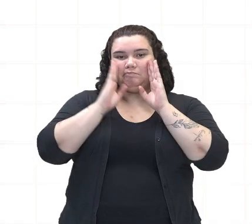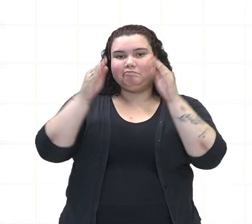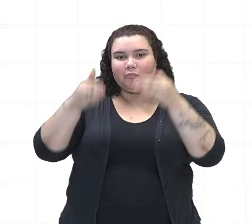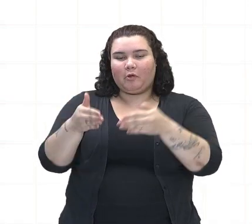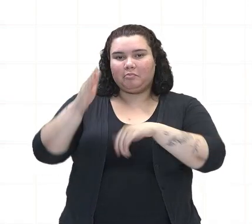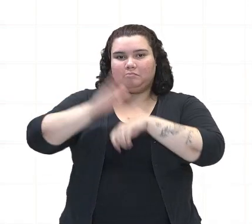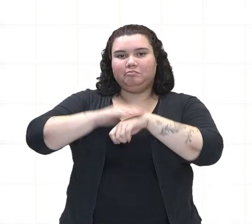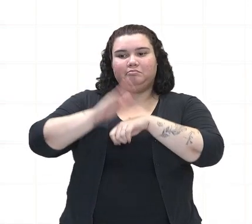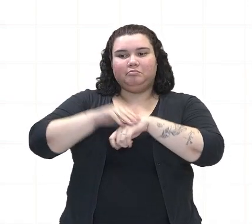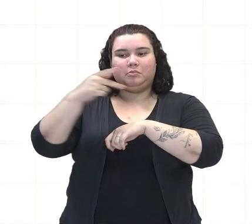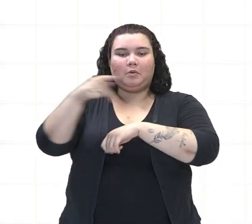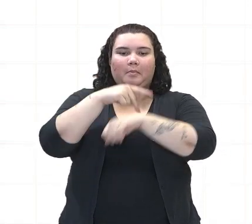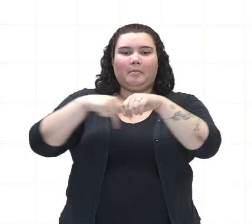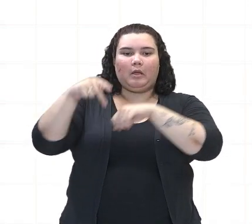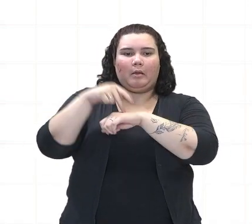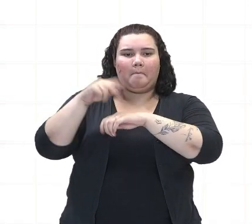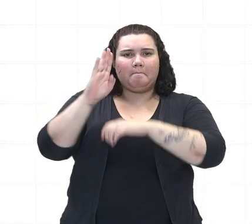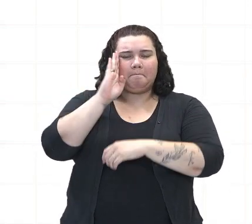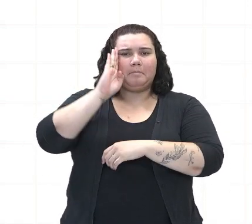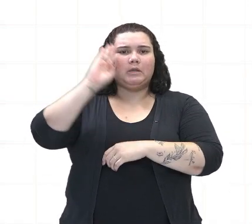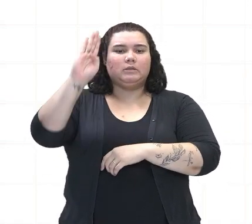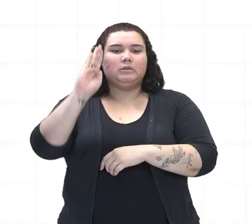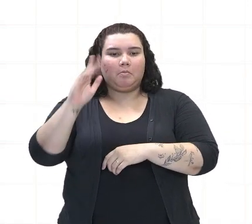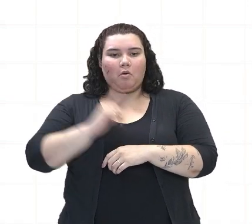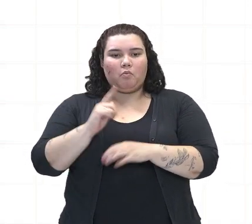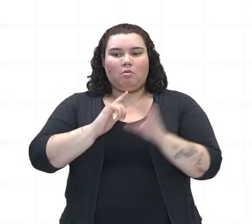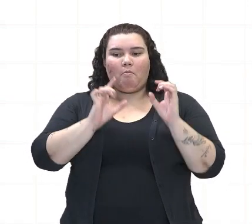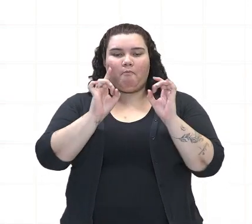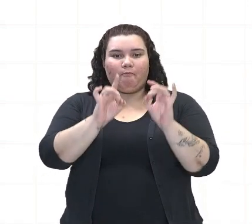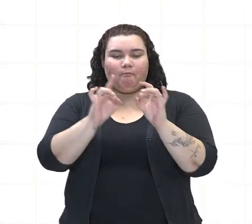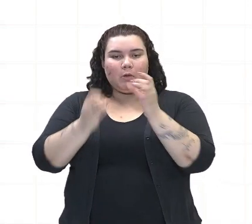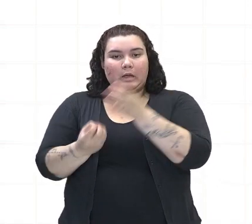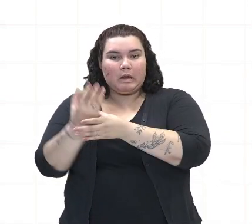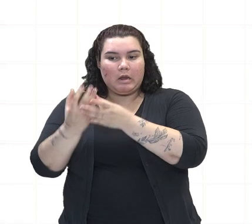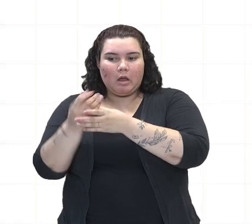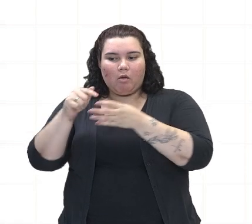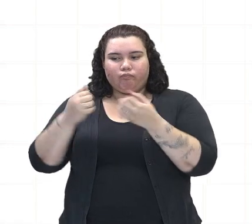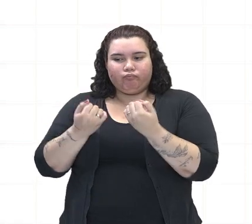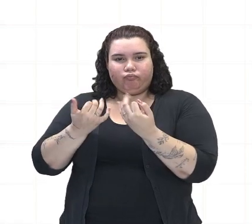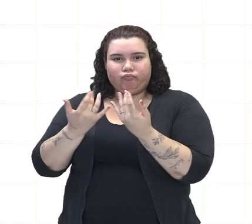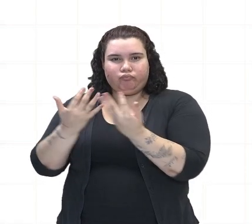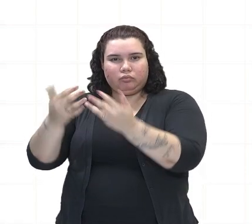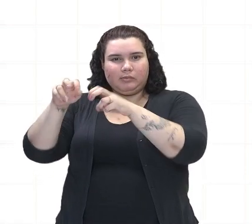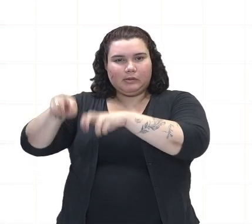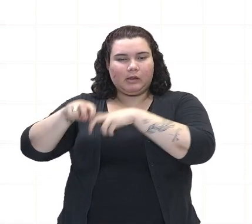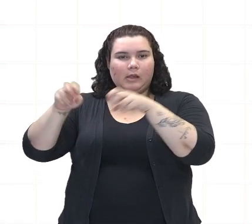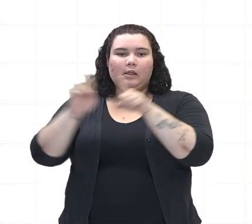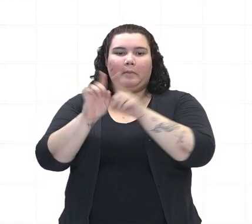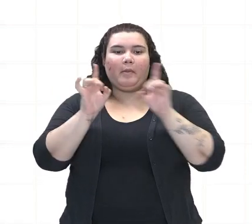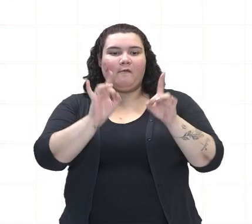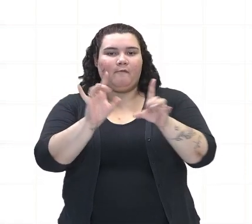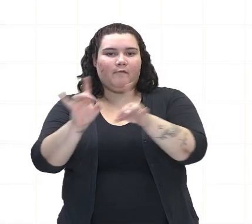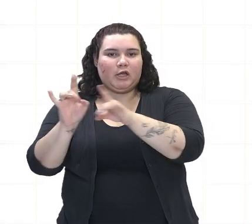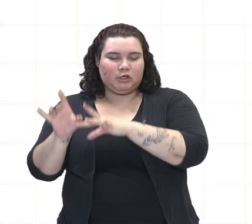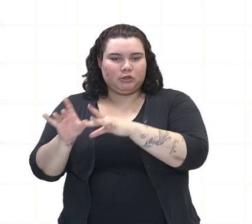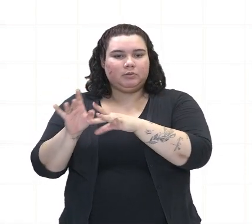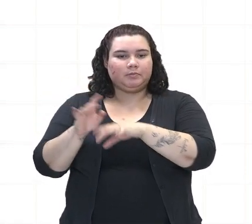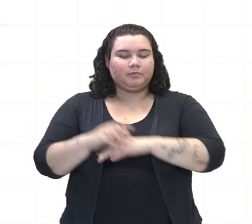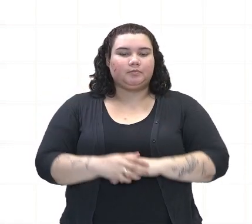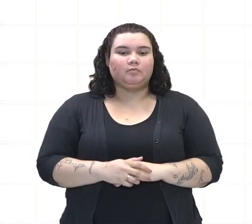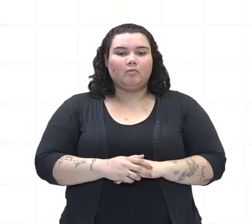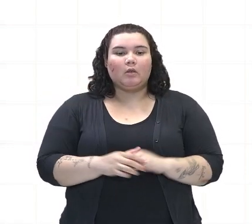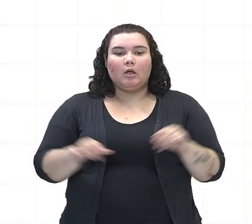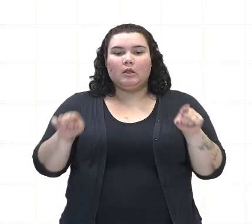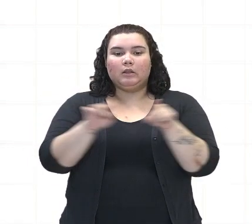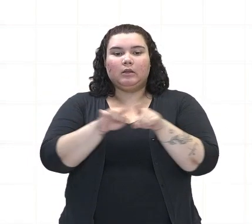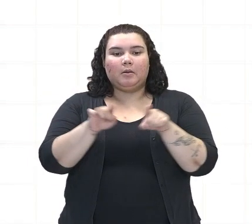dos líderes na produção e na exportação de frutas. Né? Até mesmo, além disso, a gente ainda vai ter, como a gente vai ver